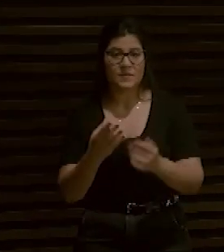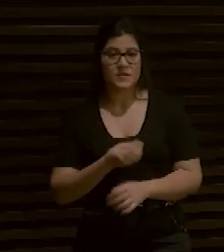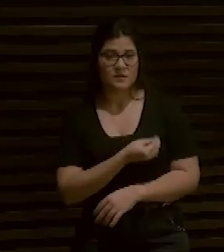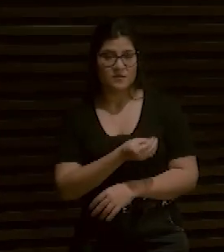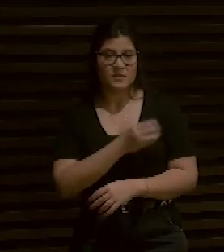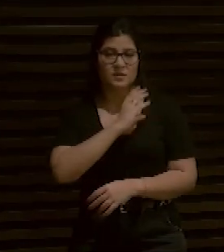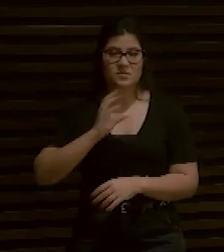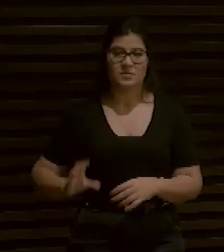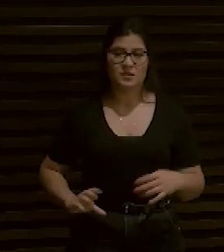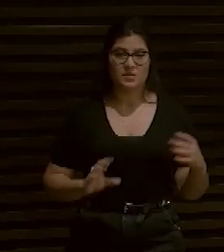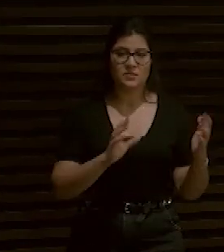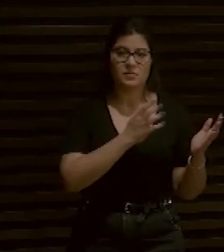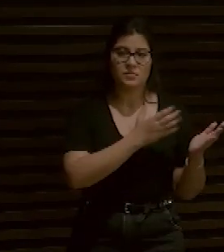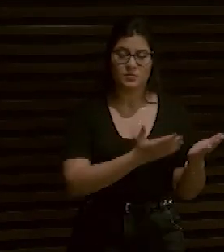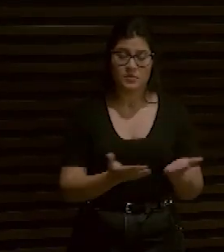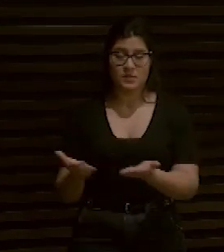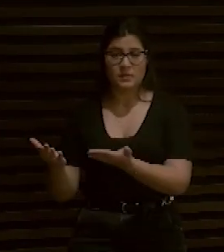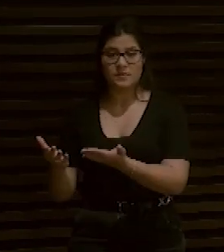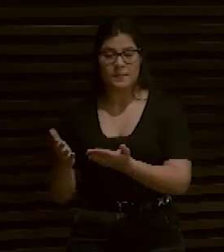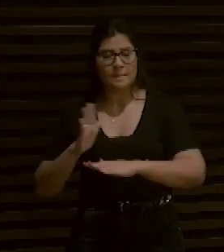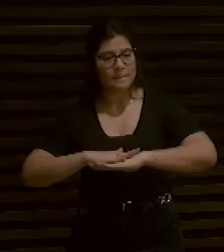para cada vez mais santidade.